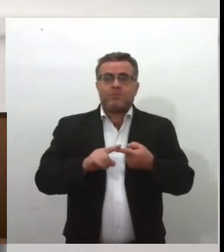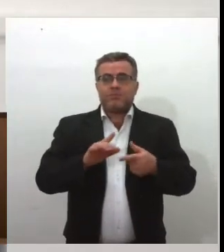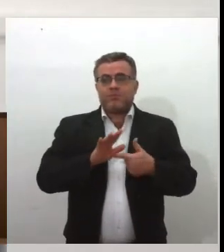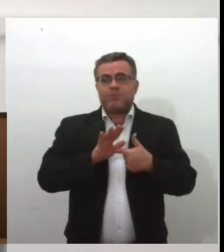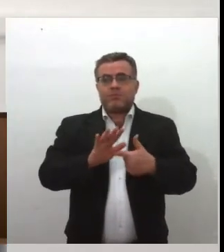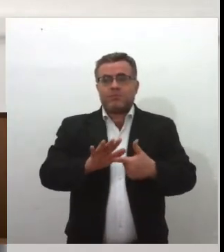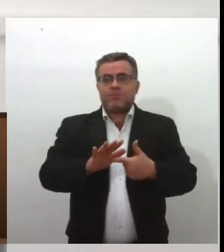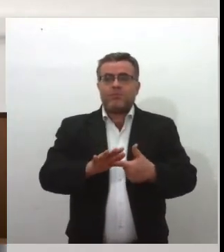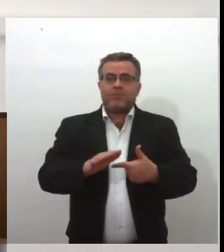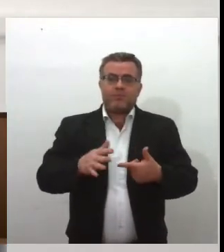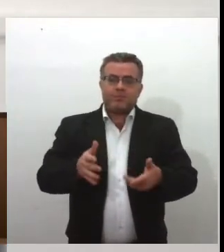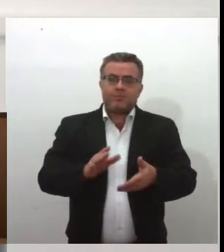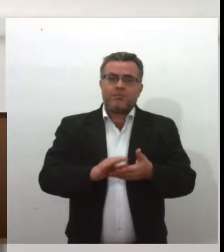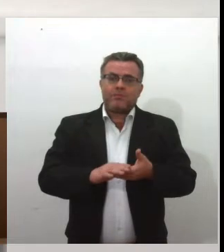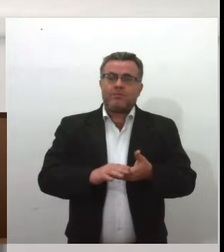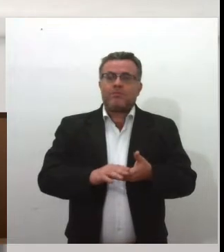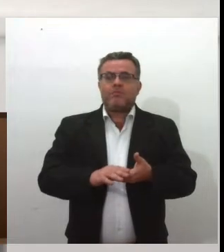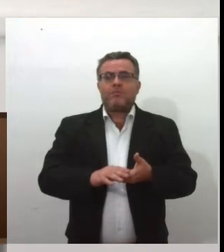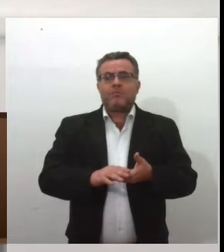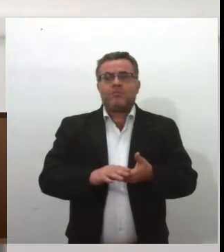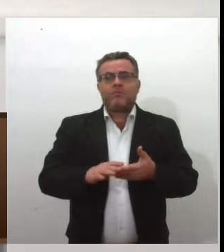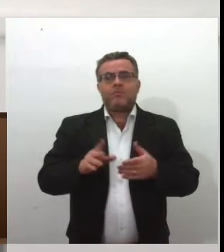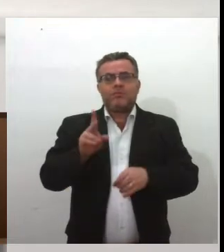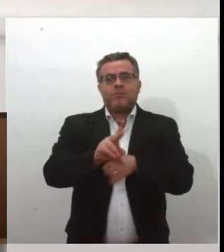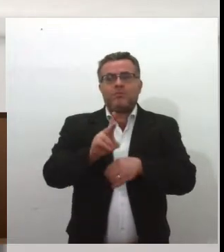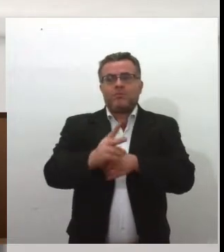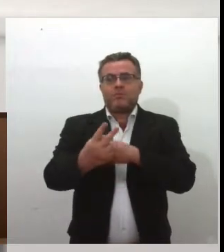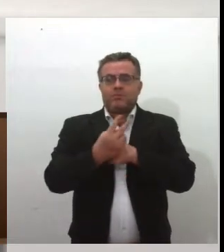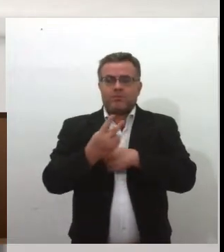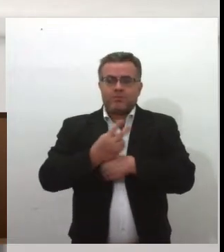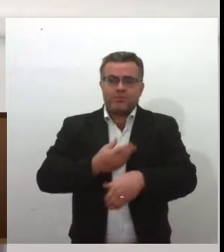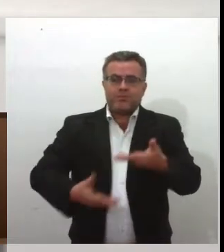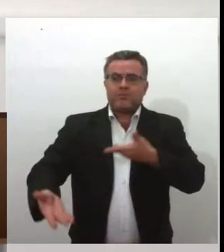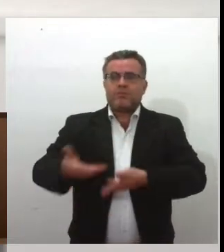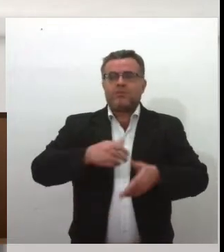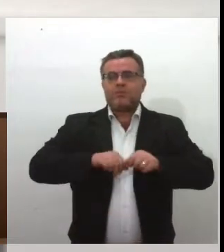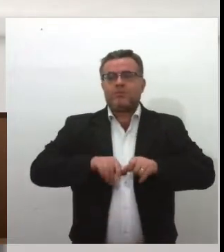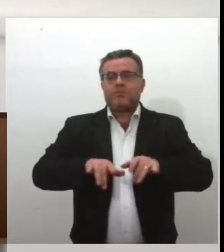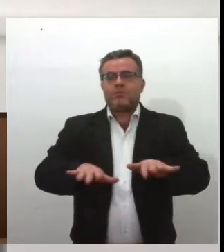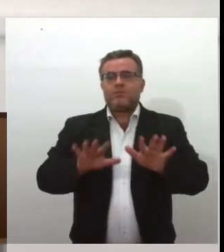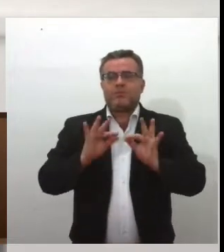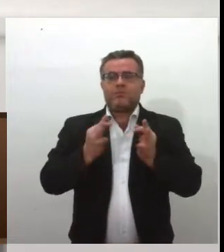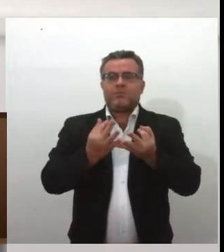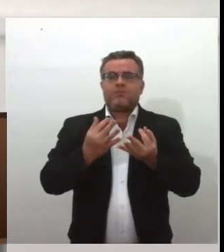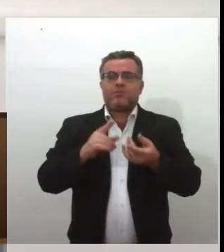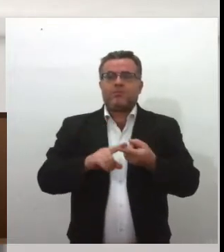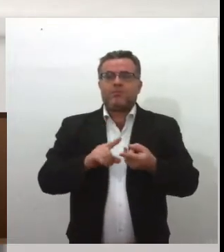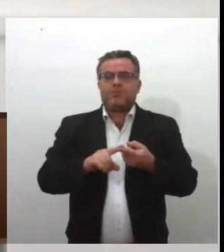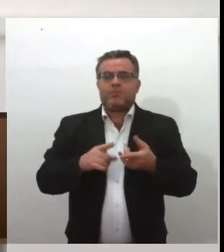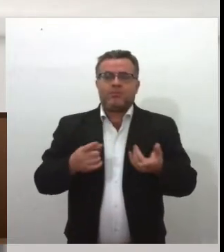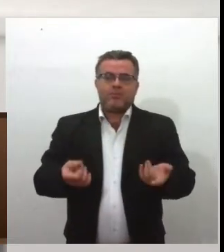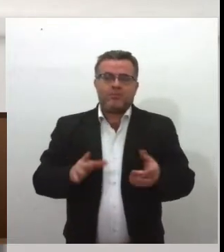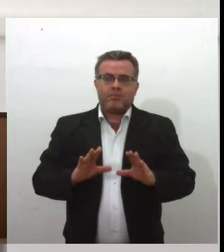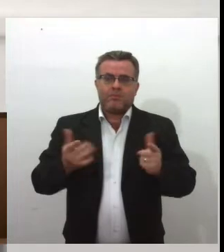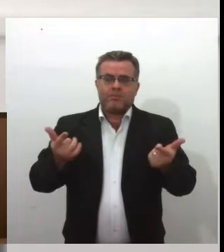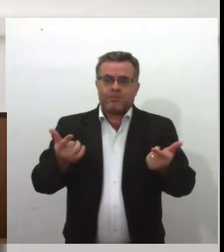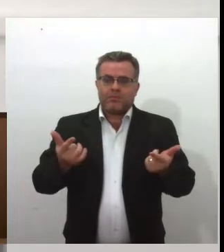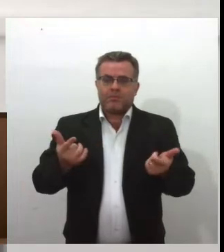transmitir essa relação do cuidado para seus parentes, né? Haja vista que